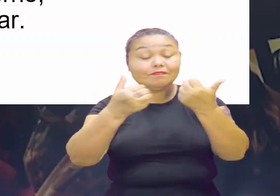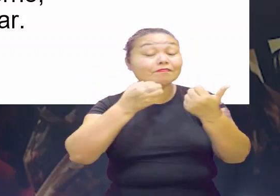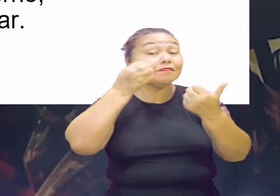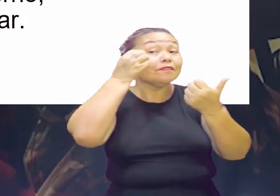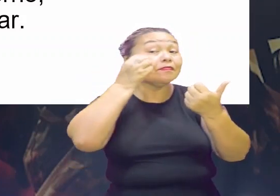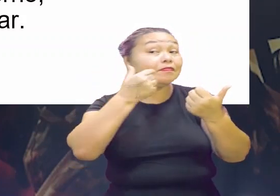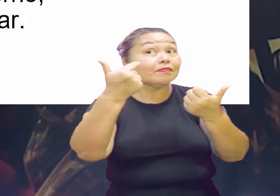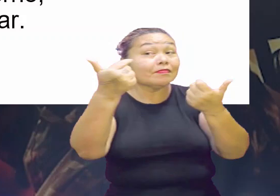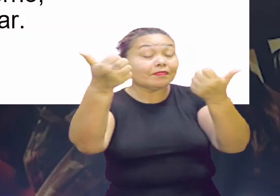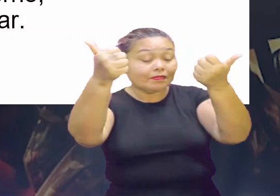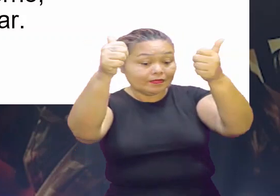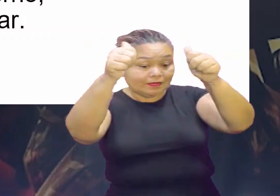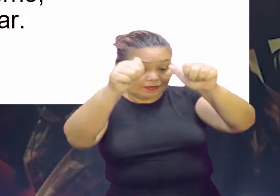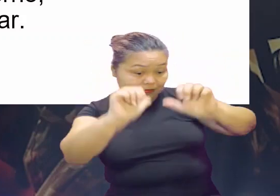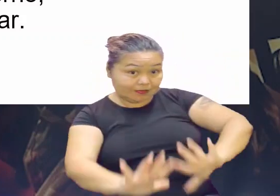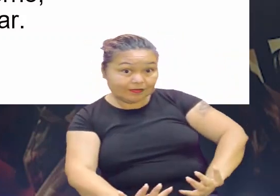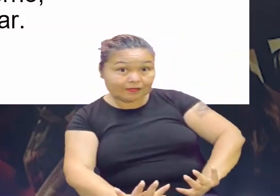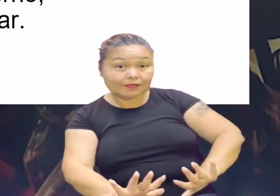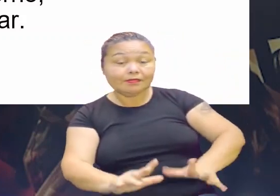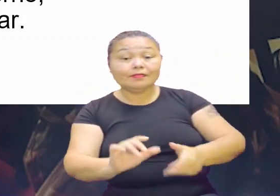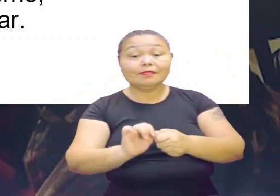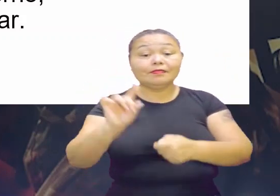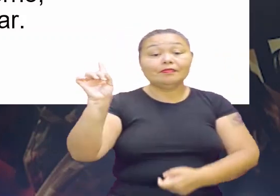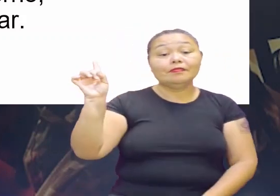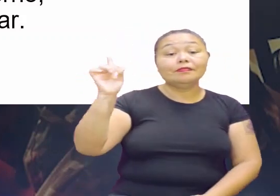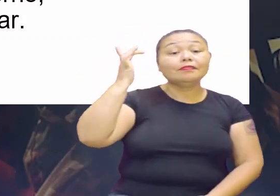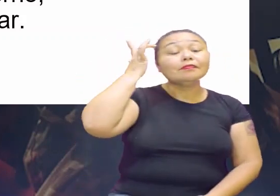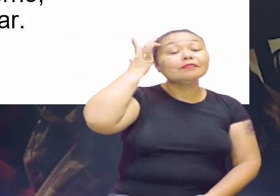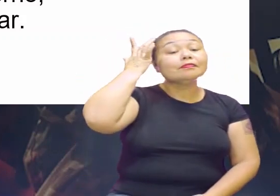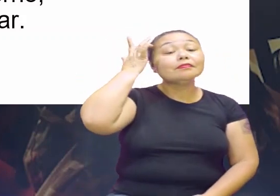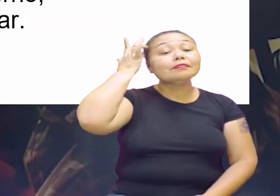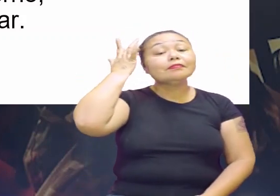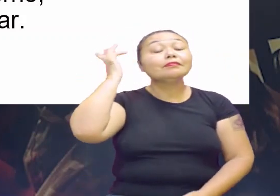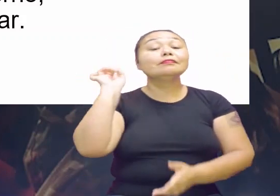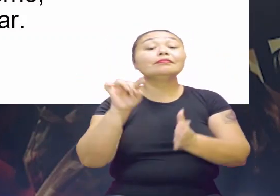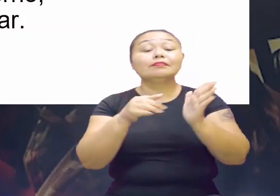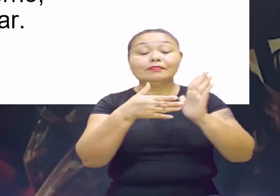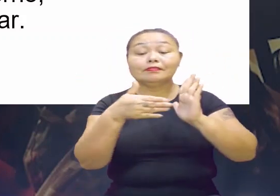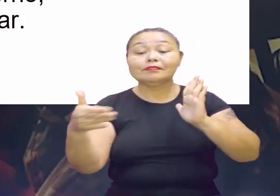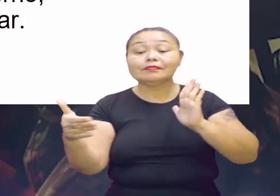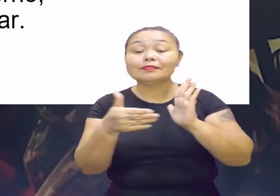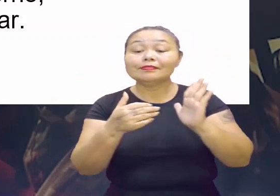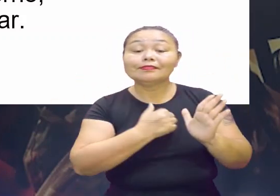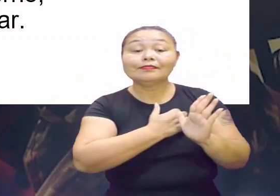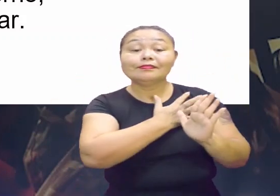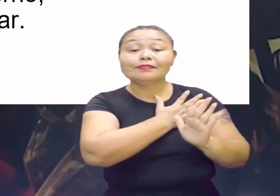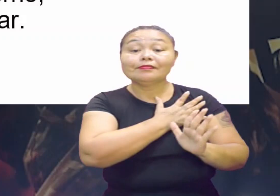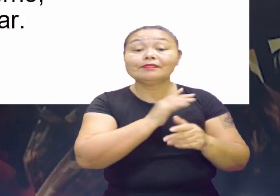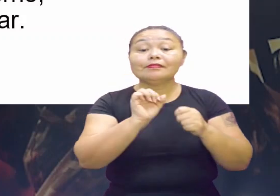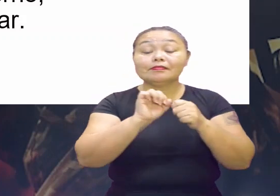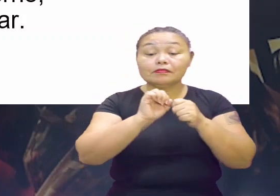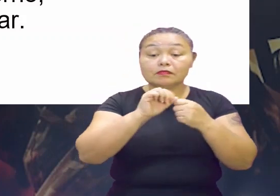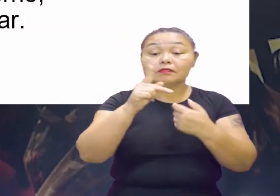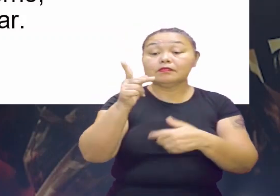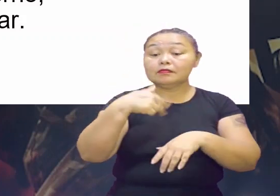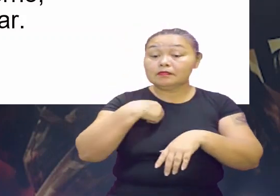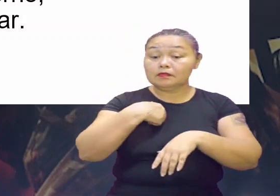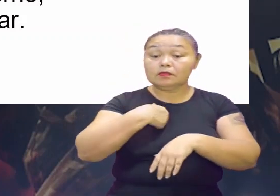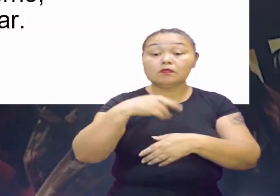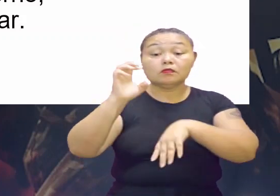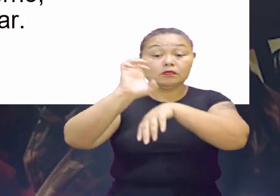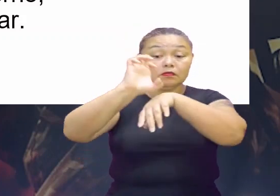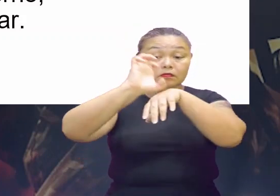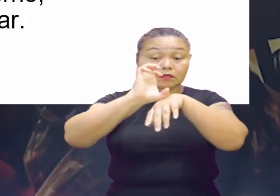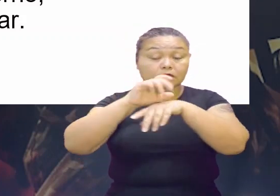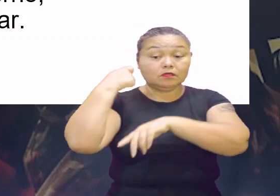poder. Por isso que nós estamos vendo agora aqui, a questão militar. No Piauí e no Rio Grande do